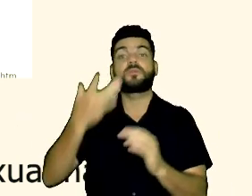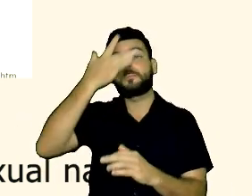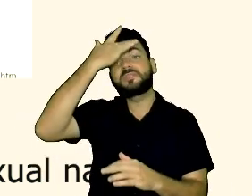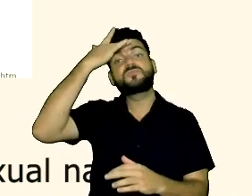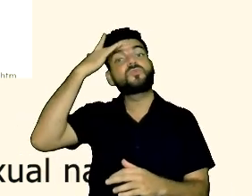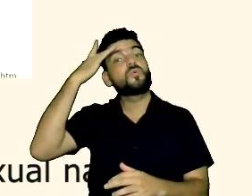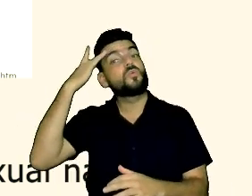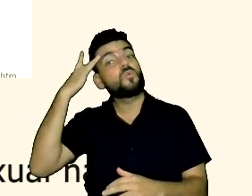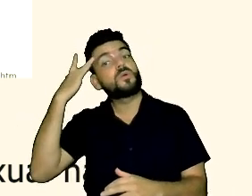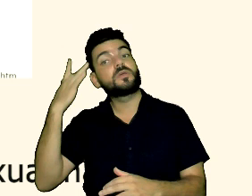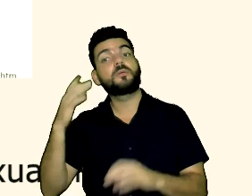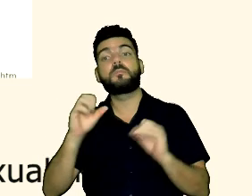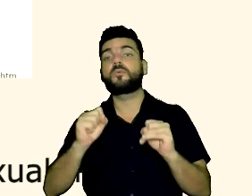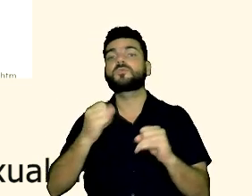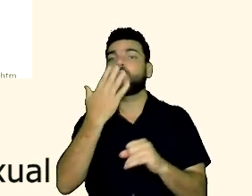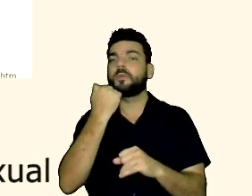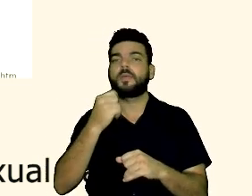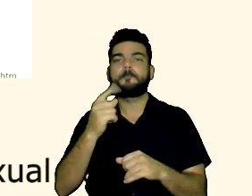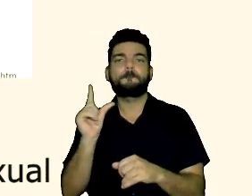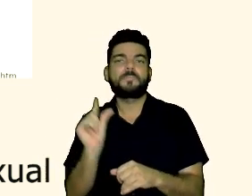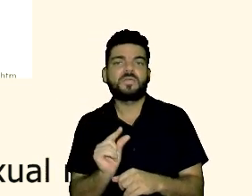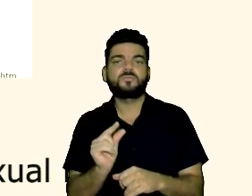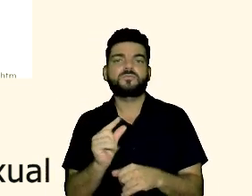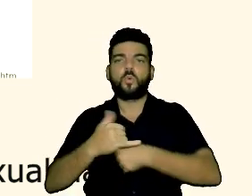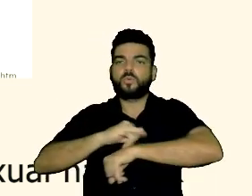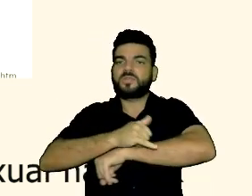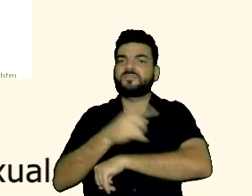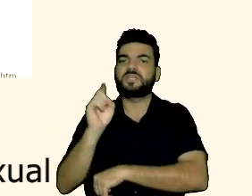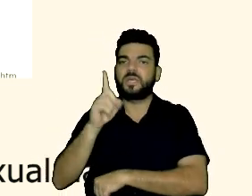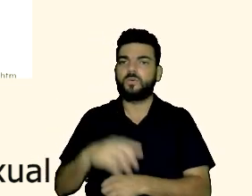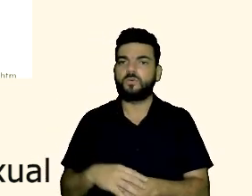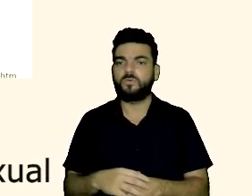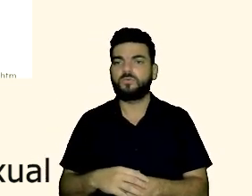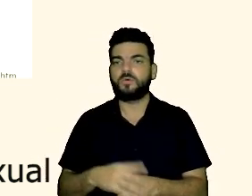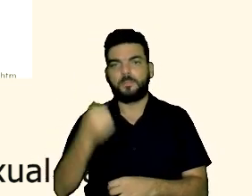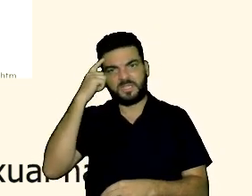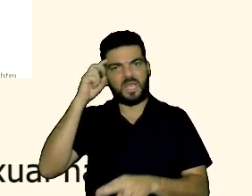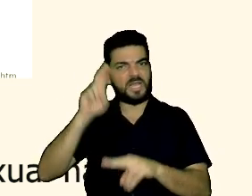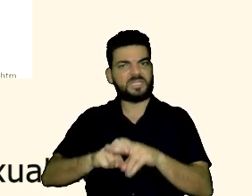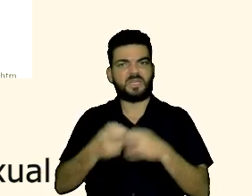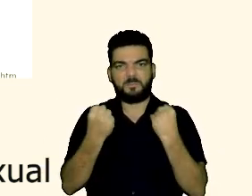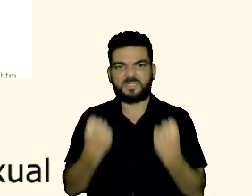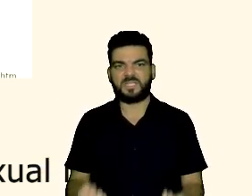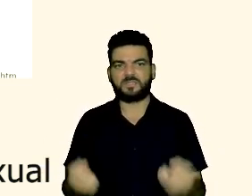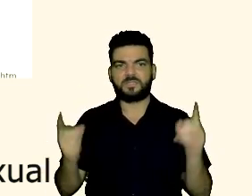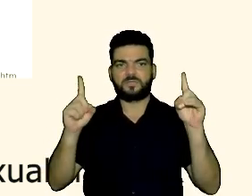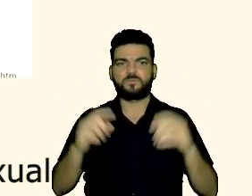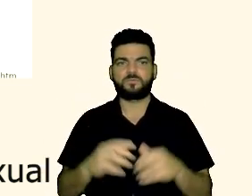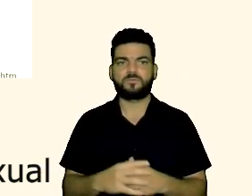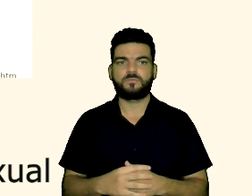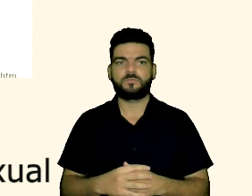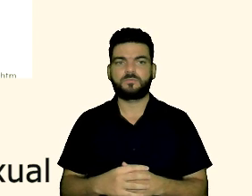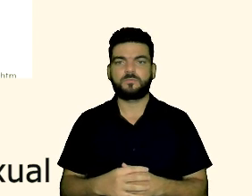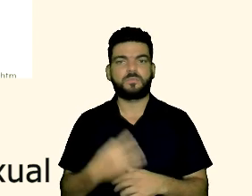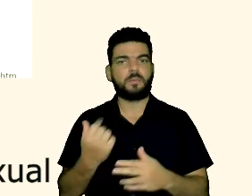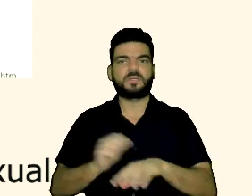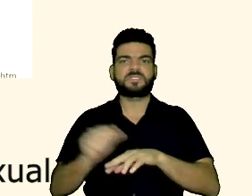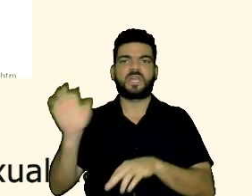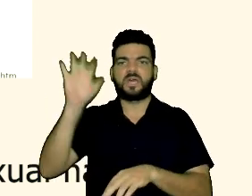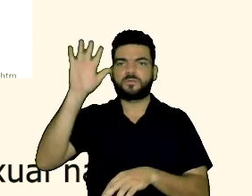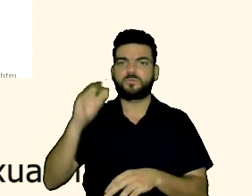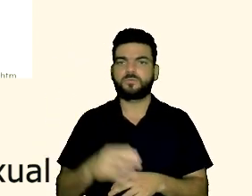tanto, não precisava comprar cadeiras especiais, né, porque ela tem um custo maior. Então, se instala muito nessa gestão